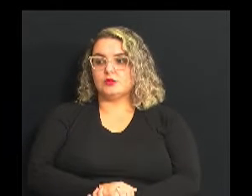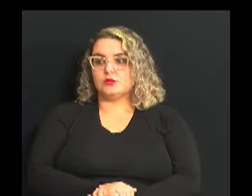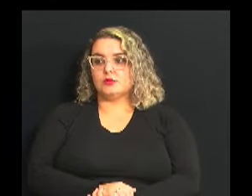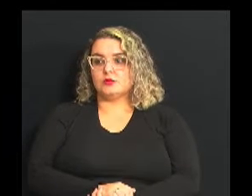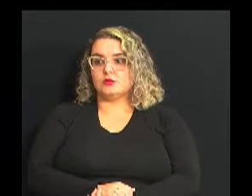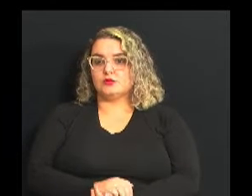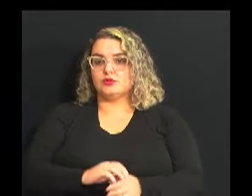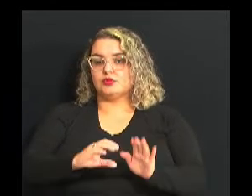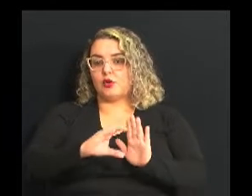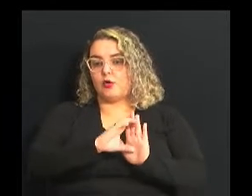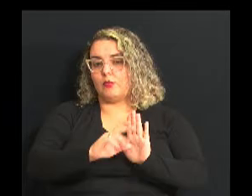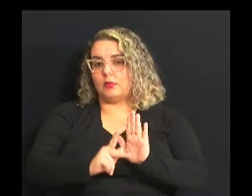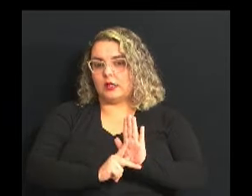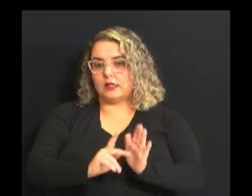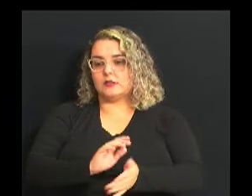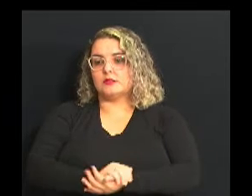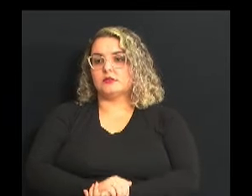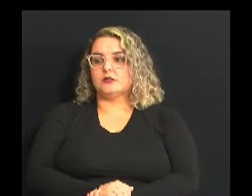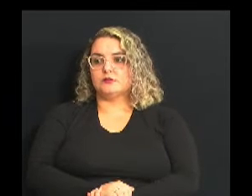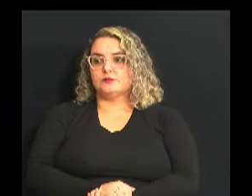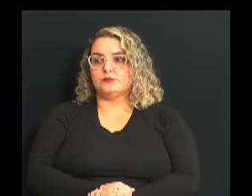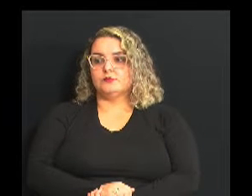né?